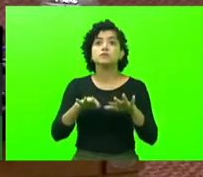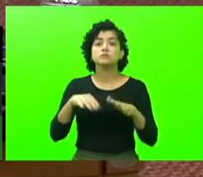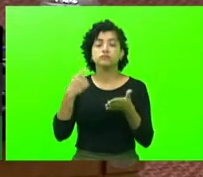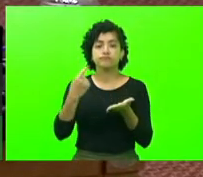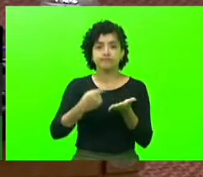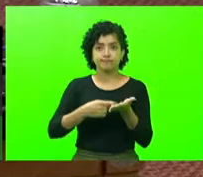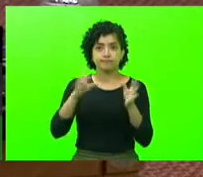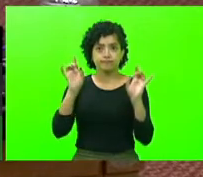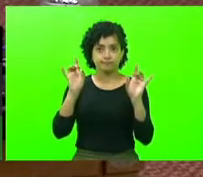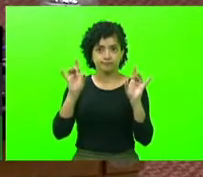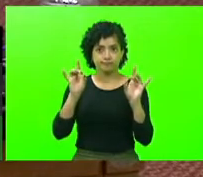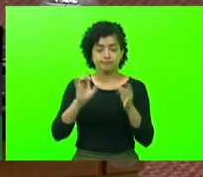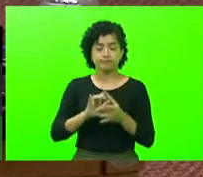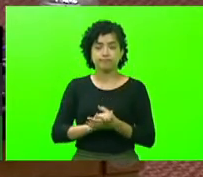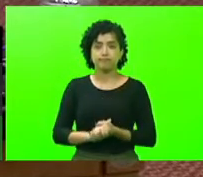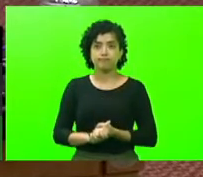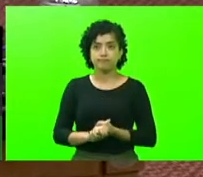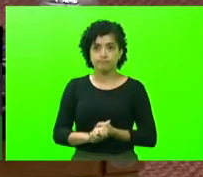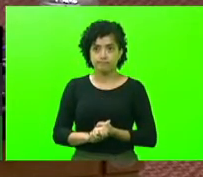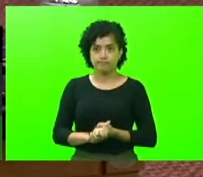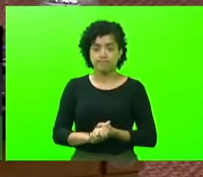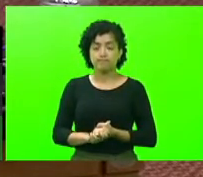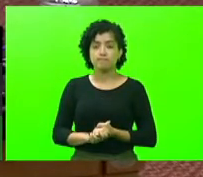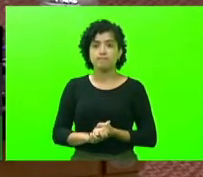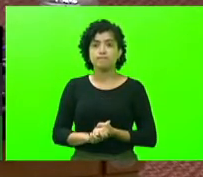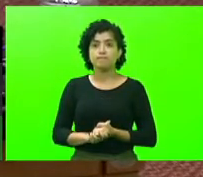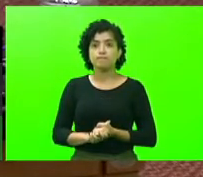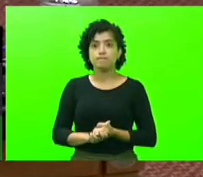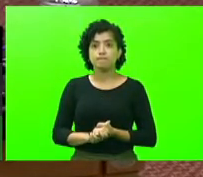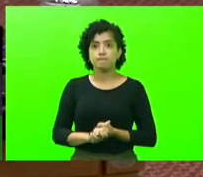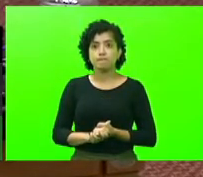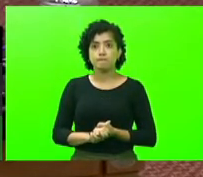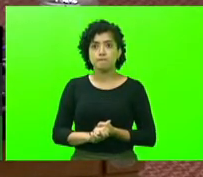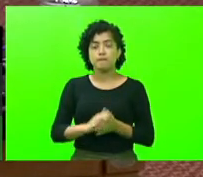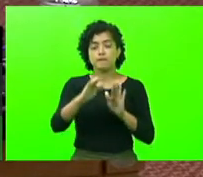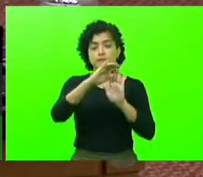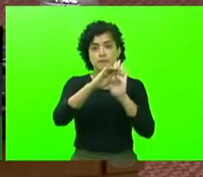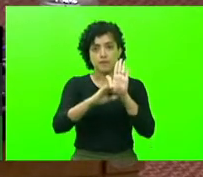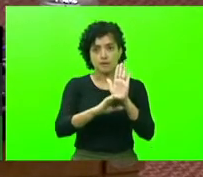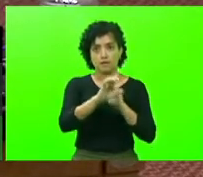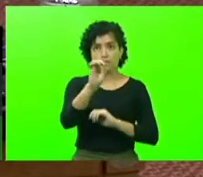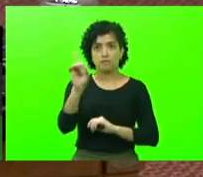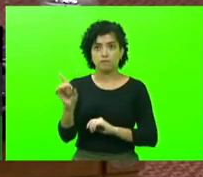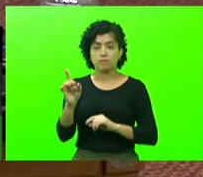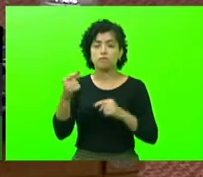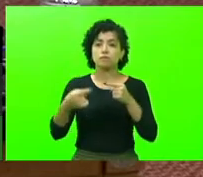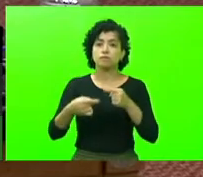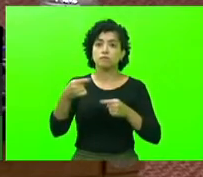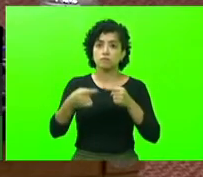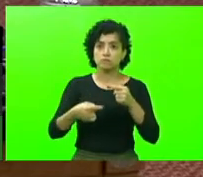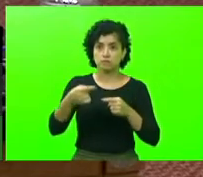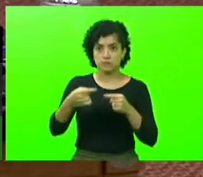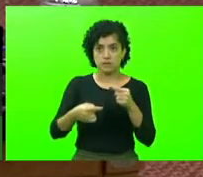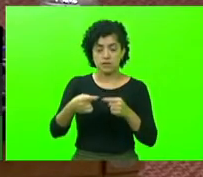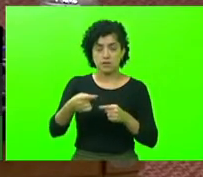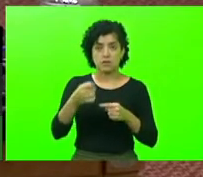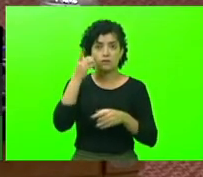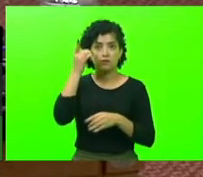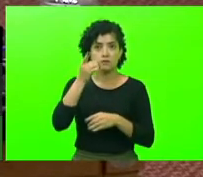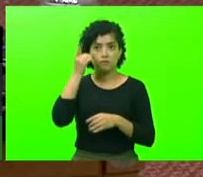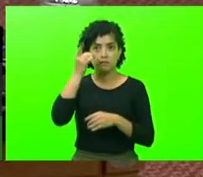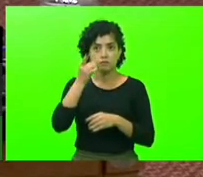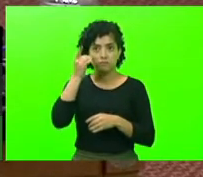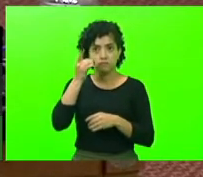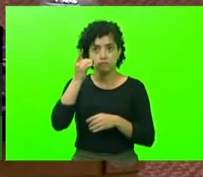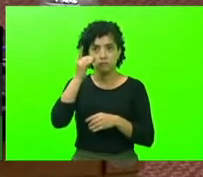Legislativa em sessão ordinária, digo, extraordinária. Ordem do dia, após ser discutido pelos senhores deputados Fabiano